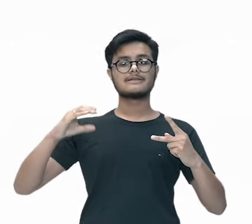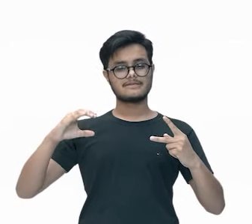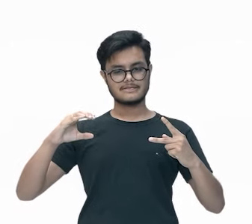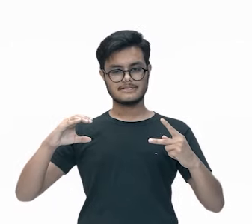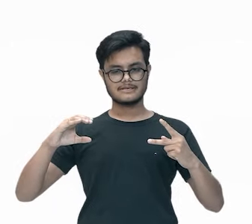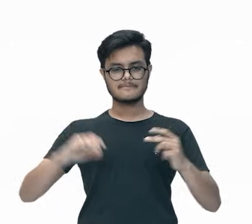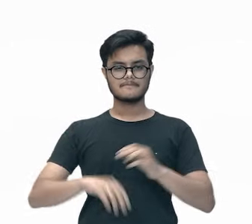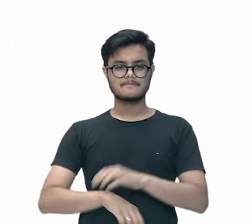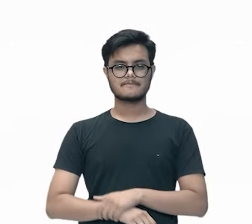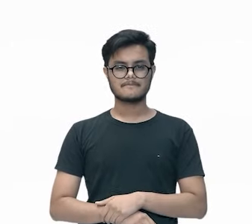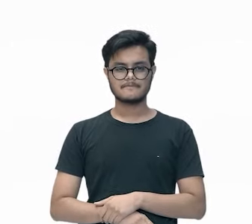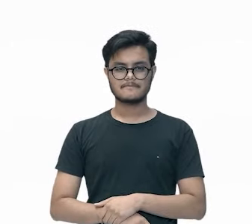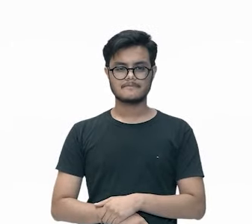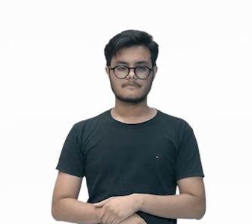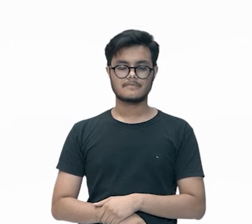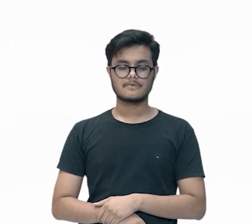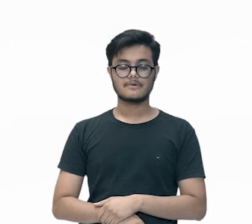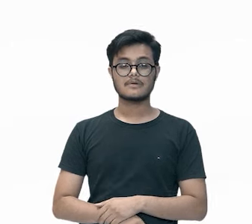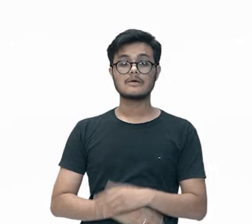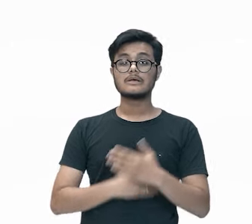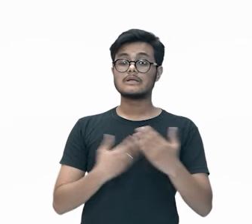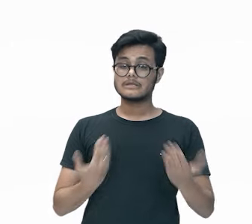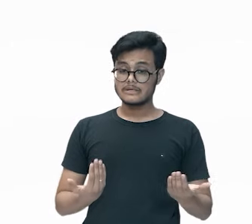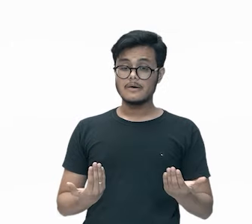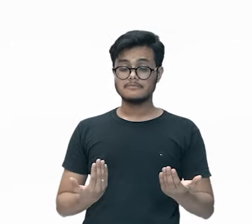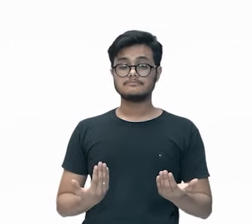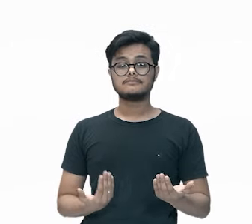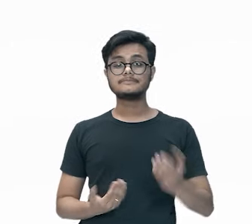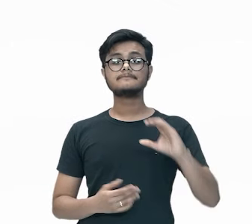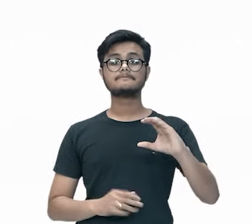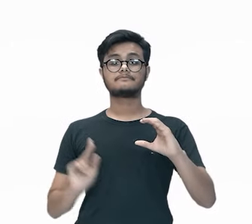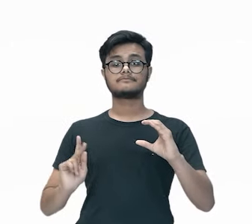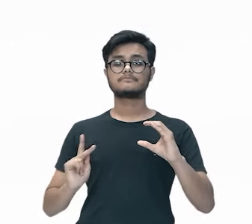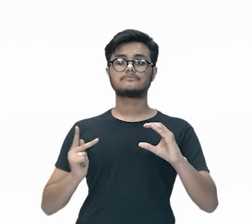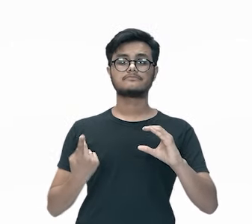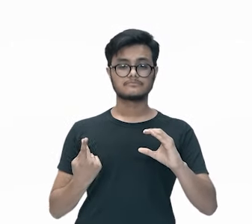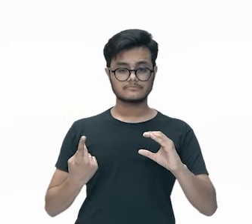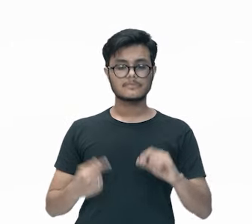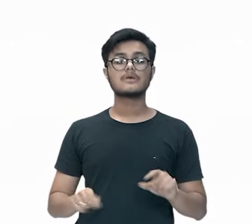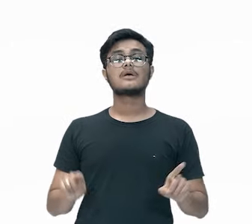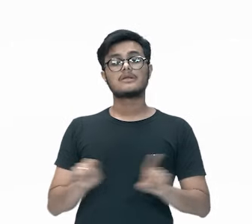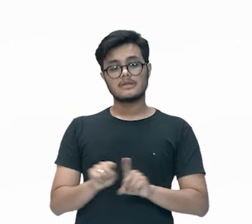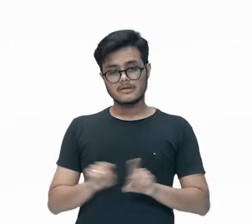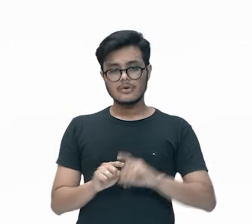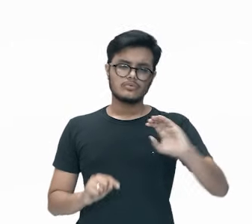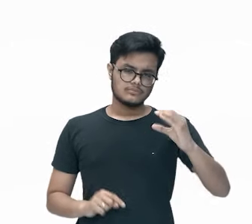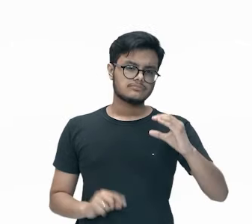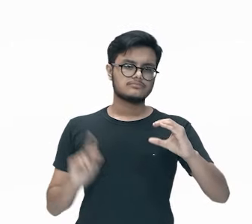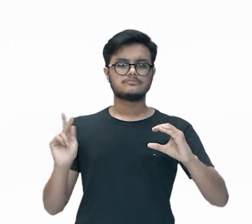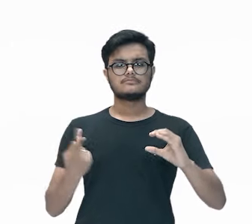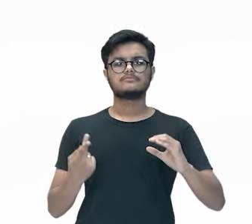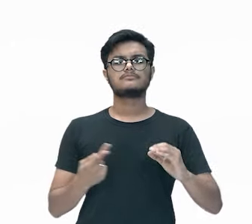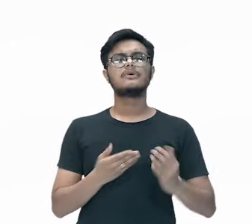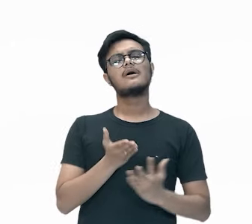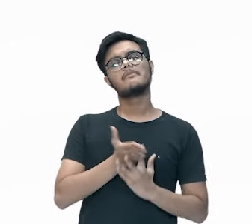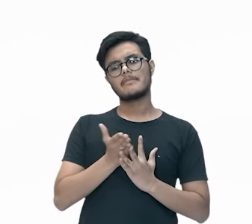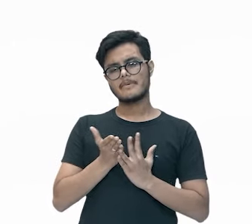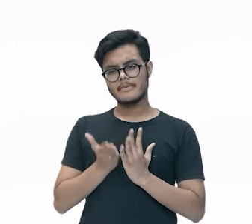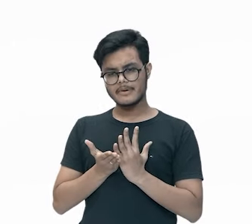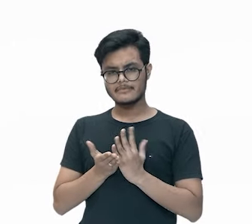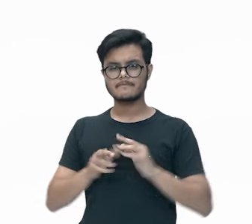de hidrocarboneto. Os hidrocarbonetos alifáticos são constituídos por carbono e hidrogênio em diferentes